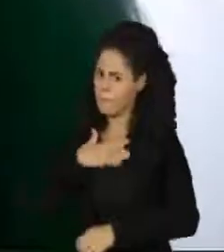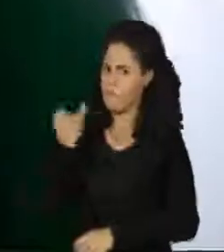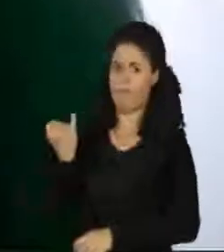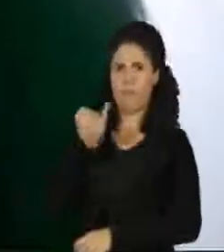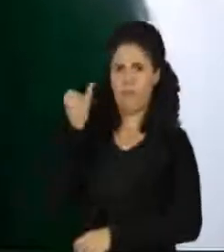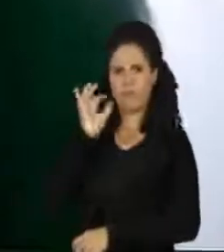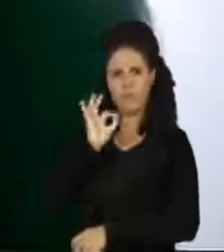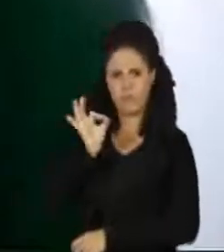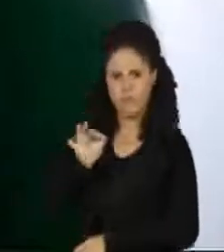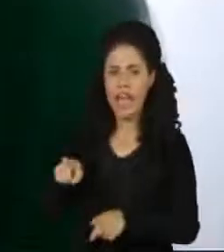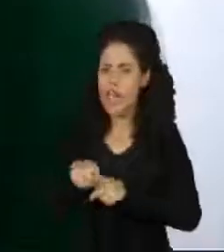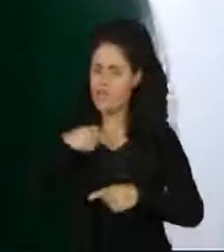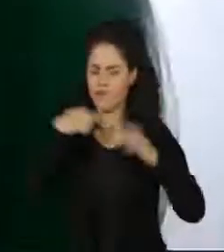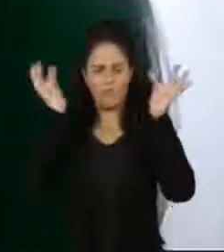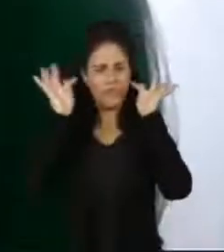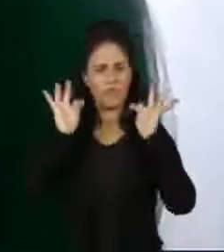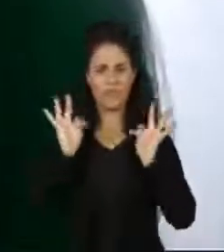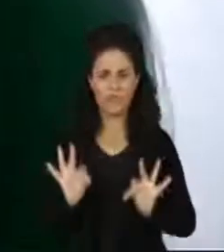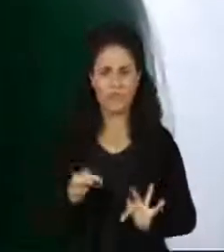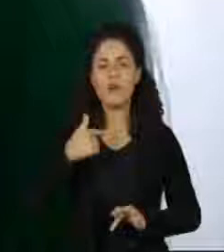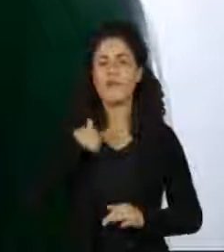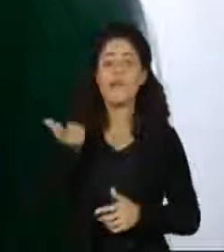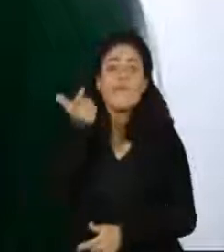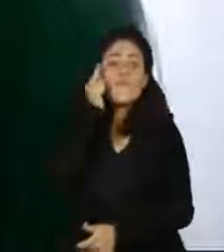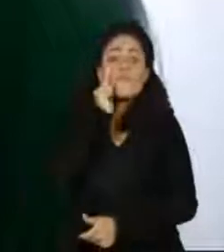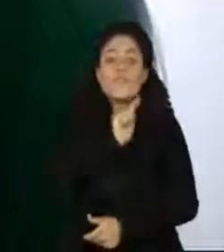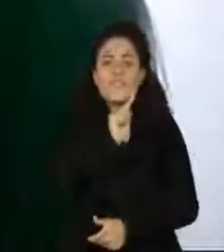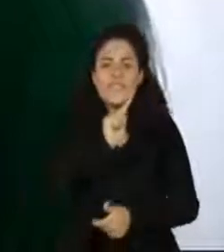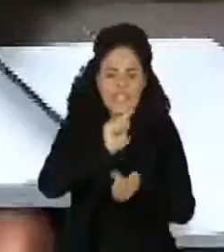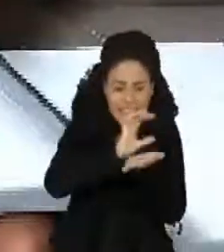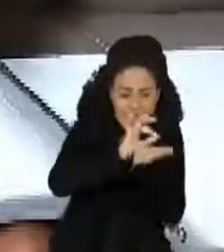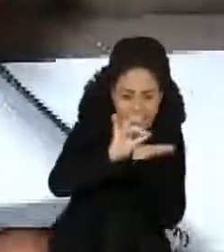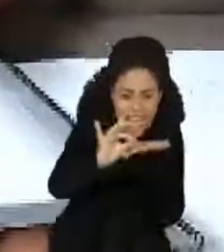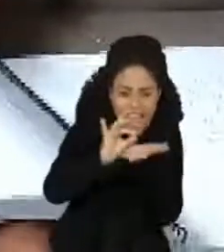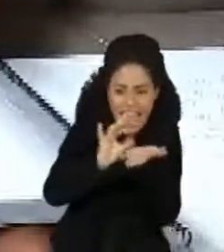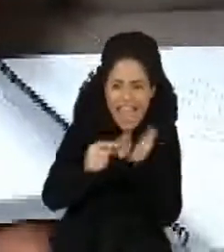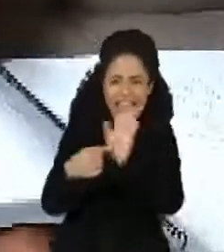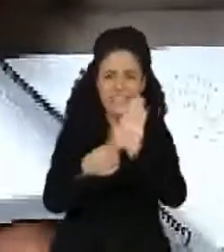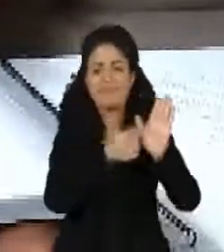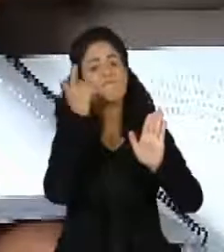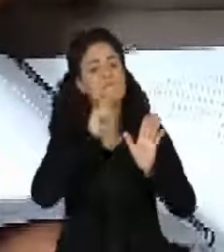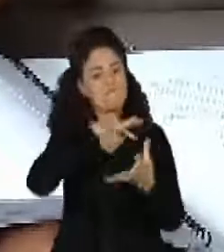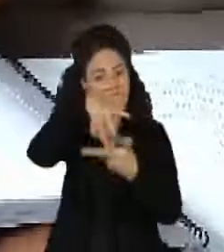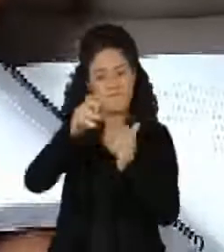Ah, fiquei bem feliz, porque eu tinha visto um álbum da Copa.